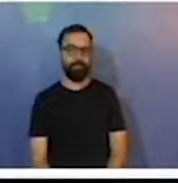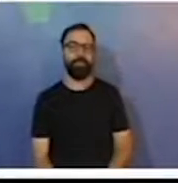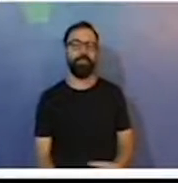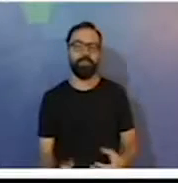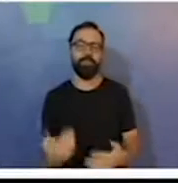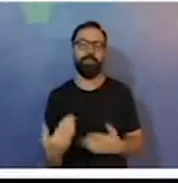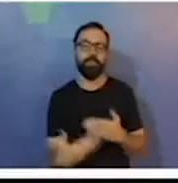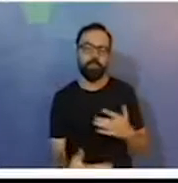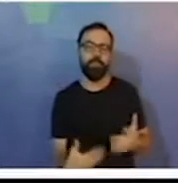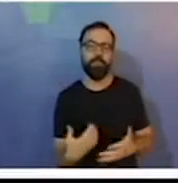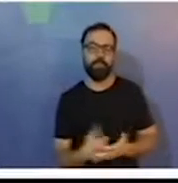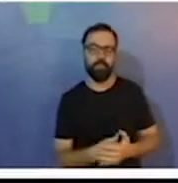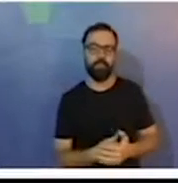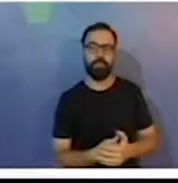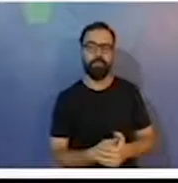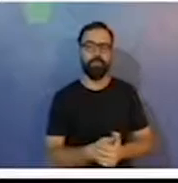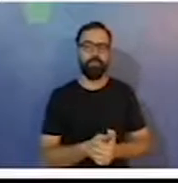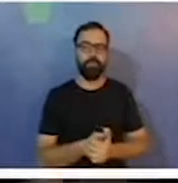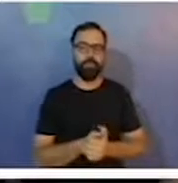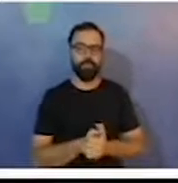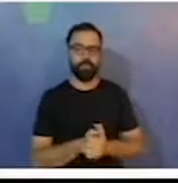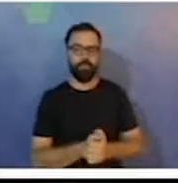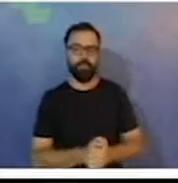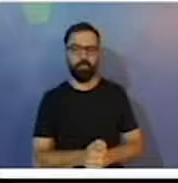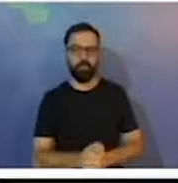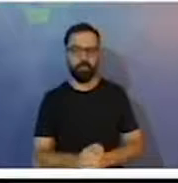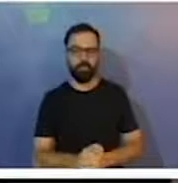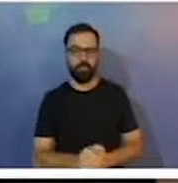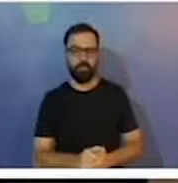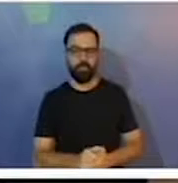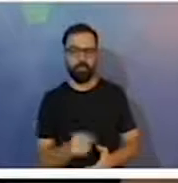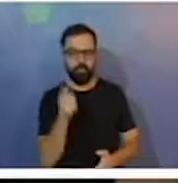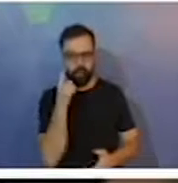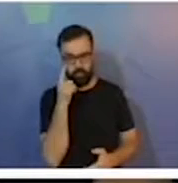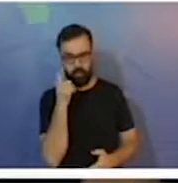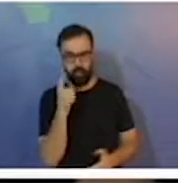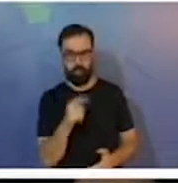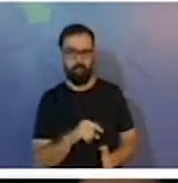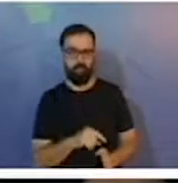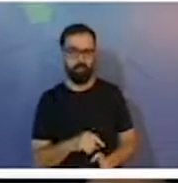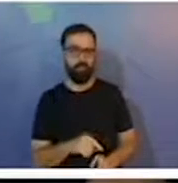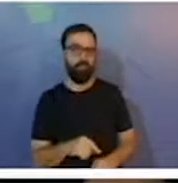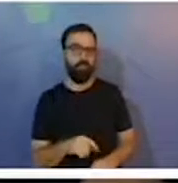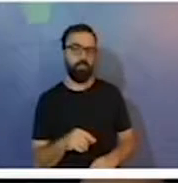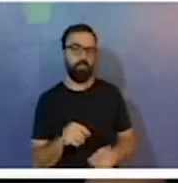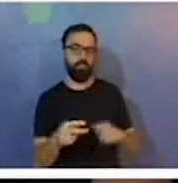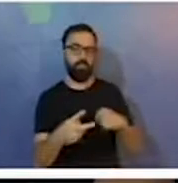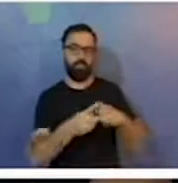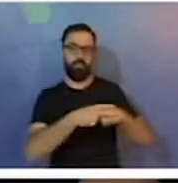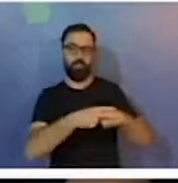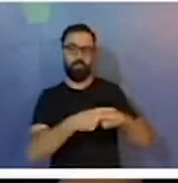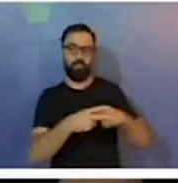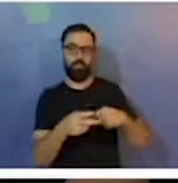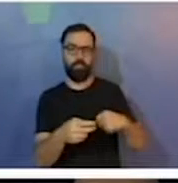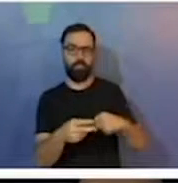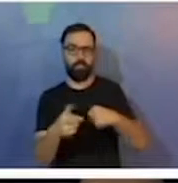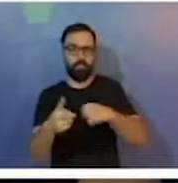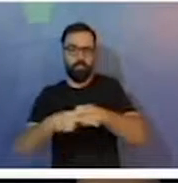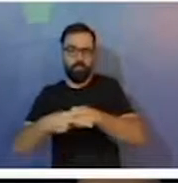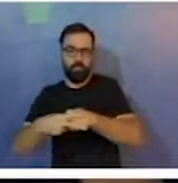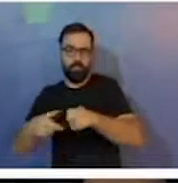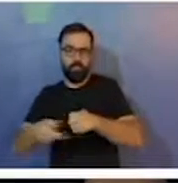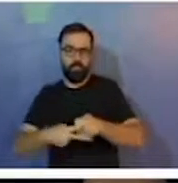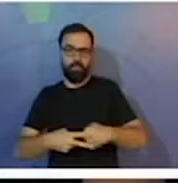continuando aqui ó eu quero destacar para vocês aqui ó esvazie verbo no imperativo